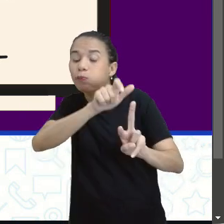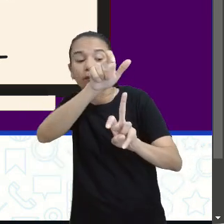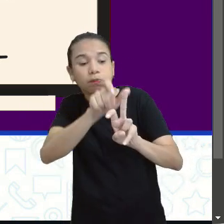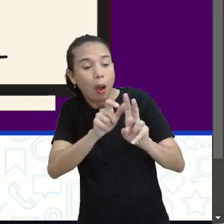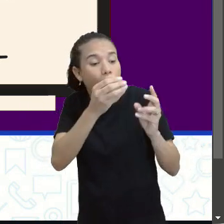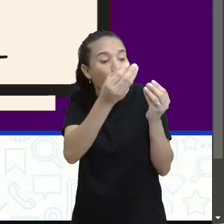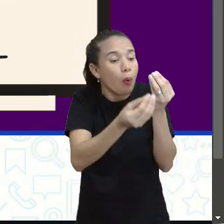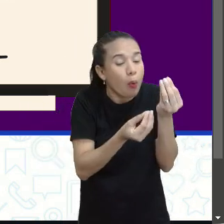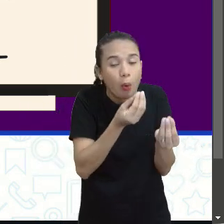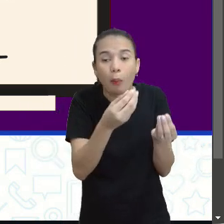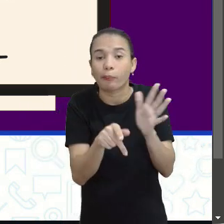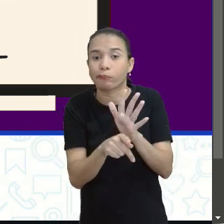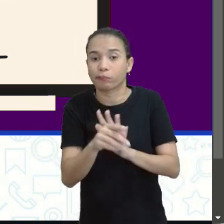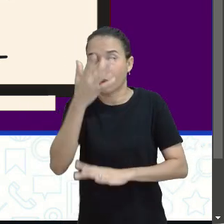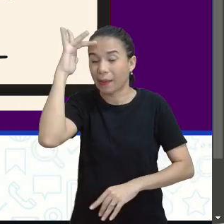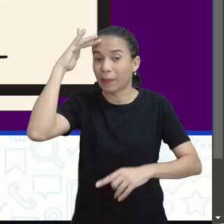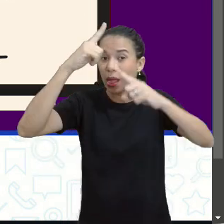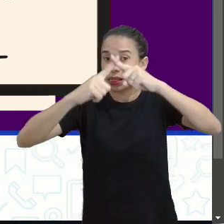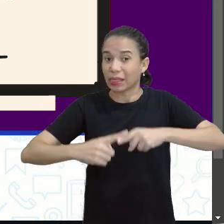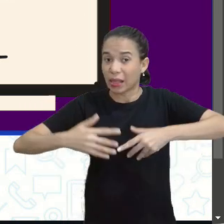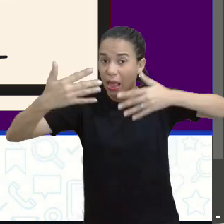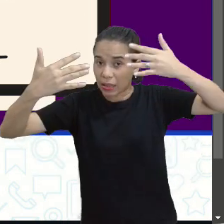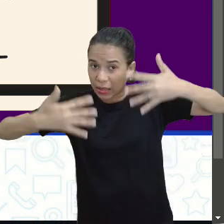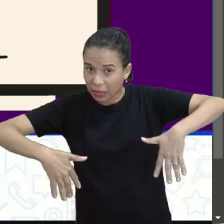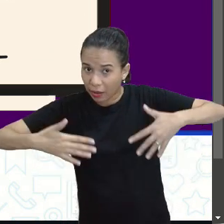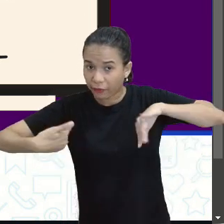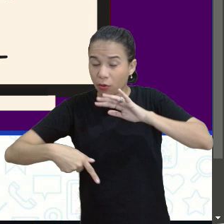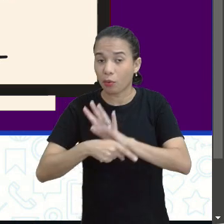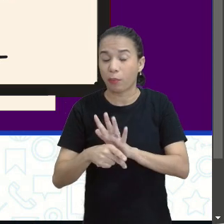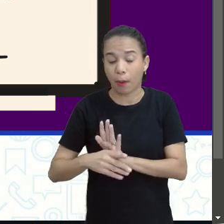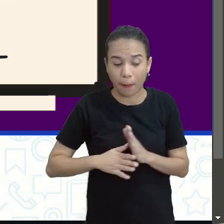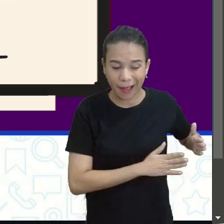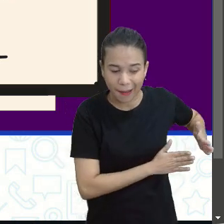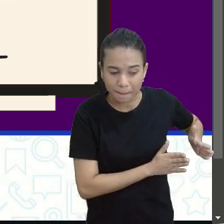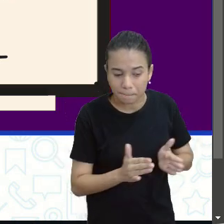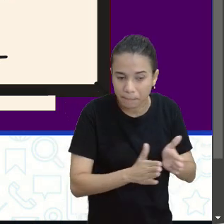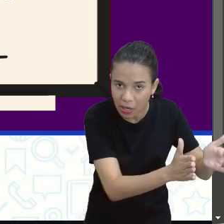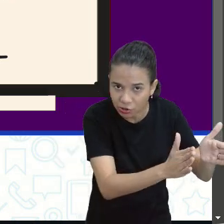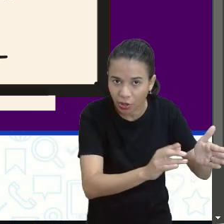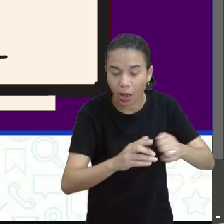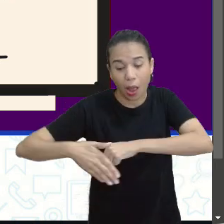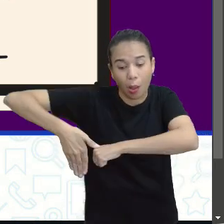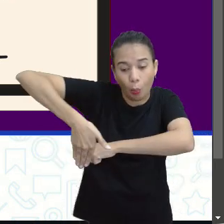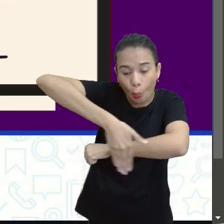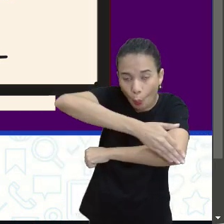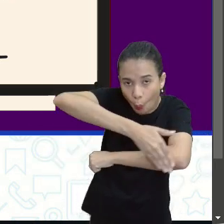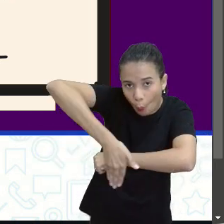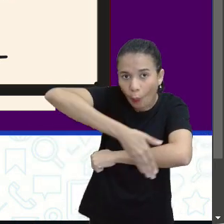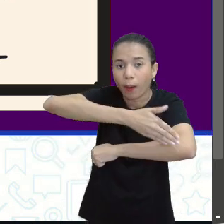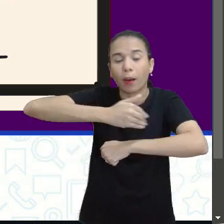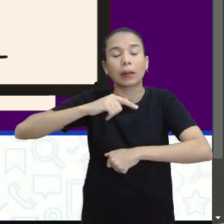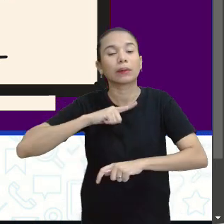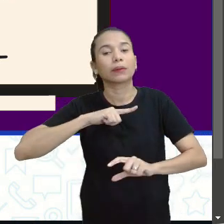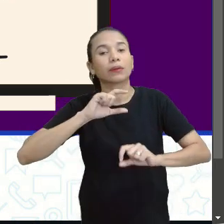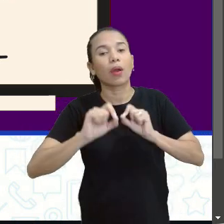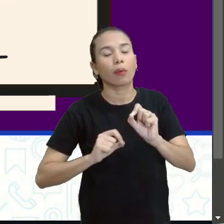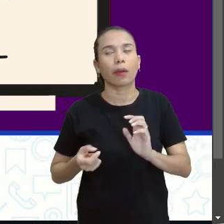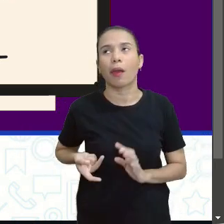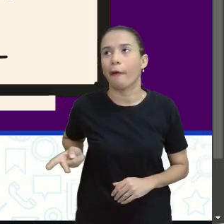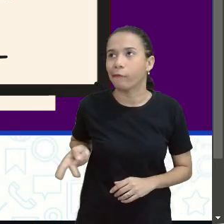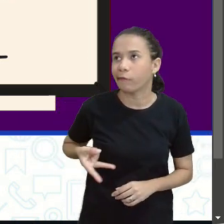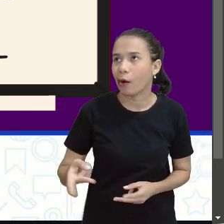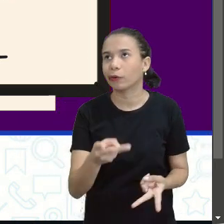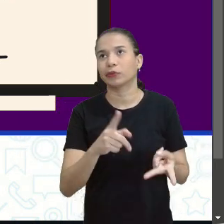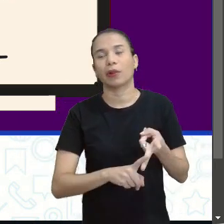Então, os que disputam as provas de pista e de rua, né, e aí tem a